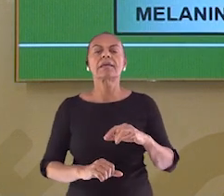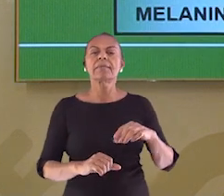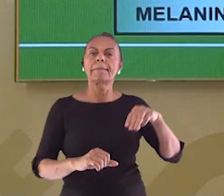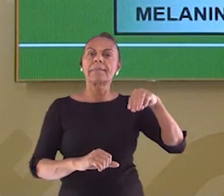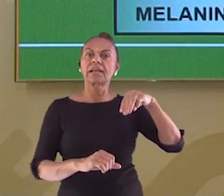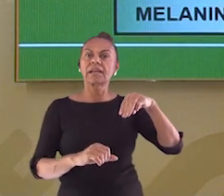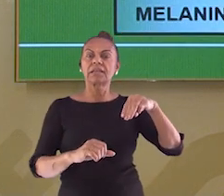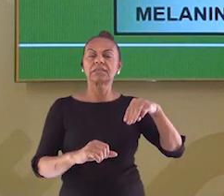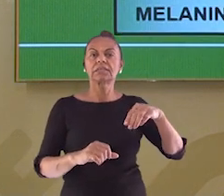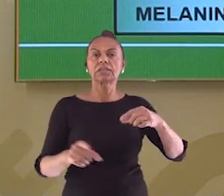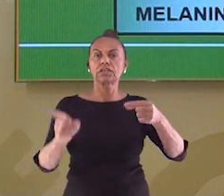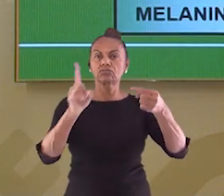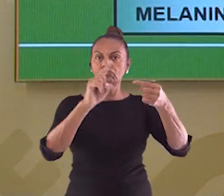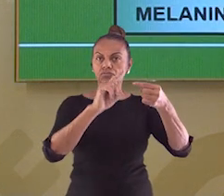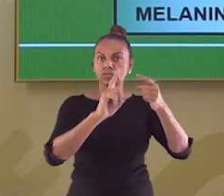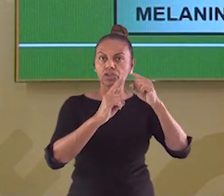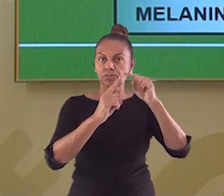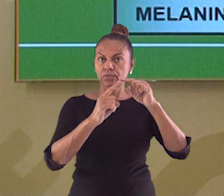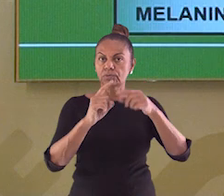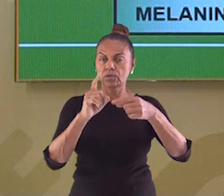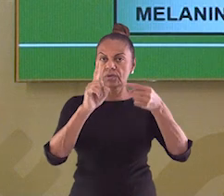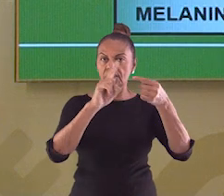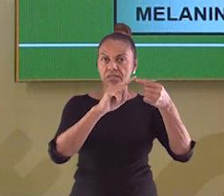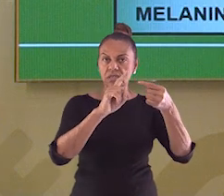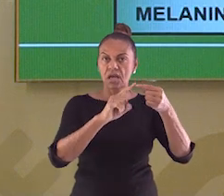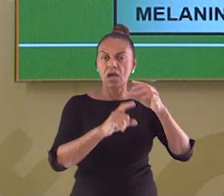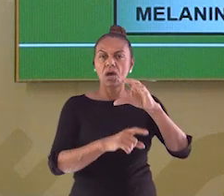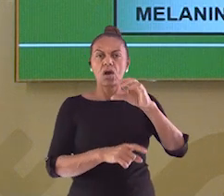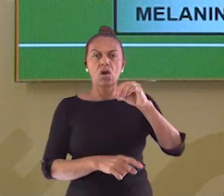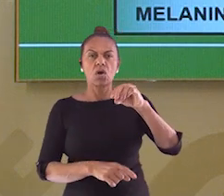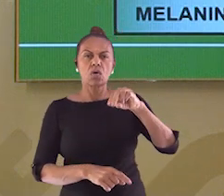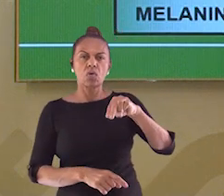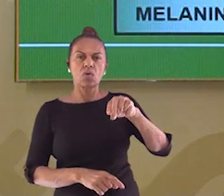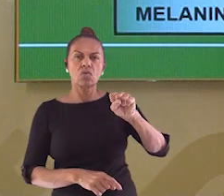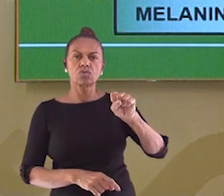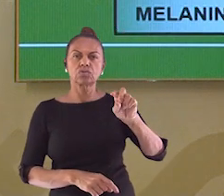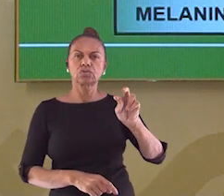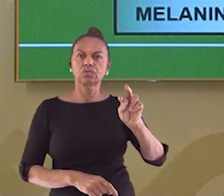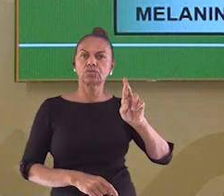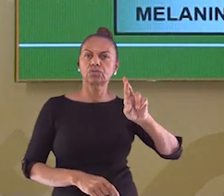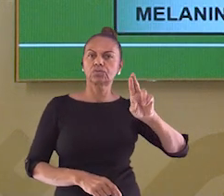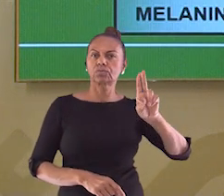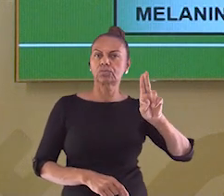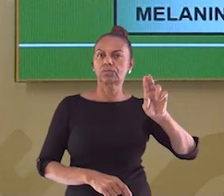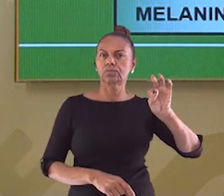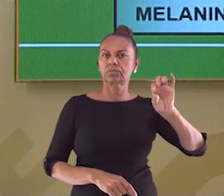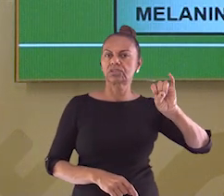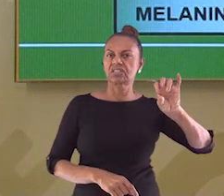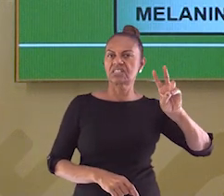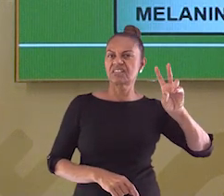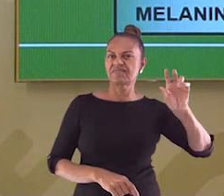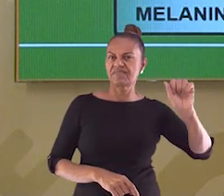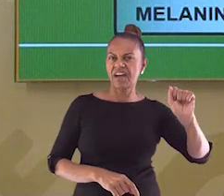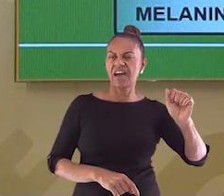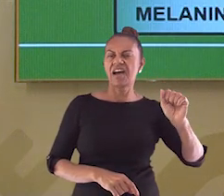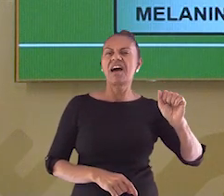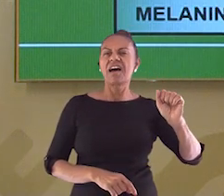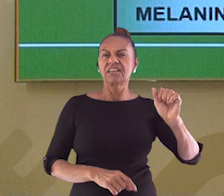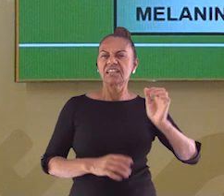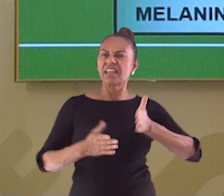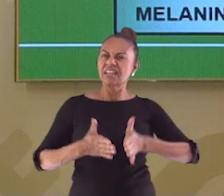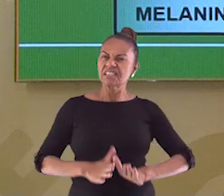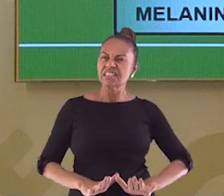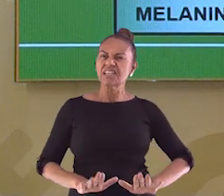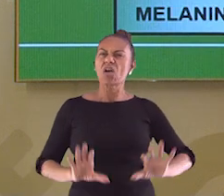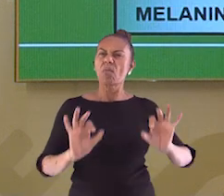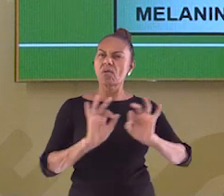tipos de melanina: a construtiva, responsável por dar o tom natural da nossa pele, sem precisar da luz solar